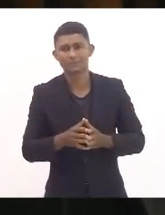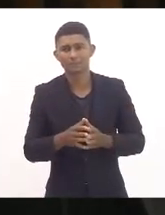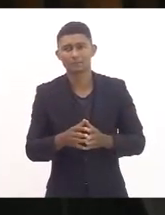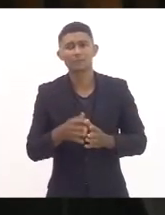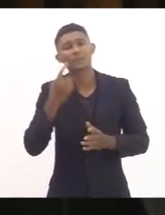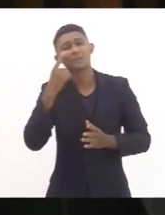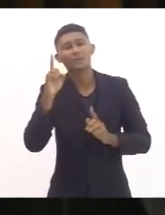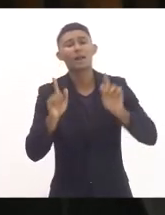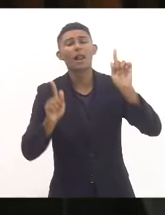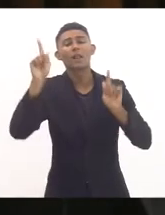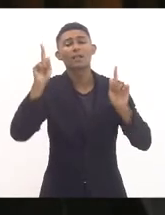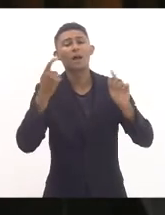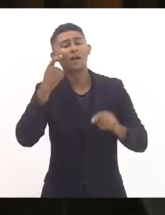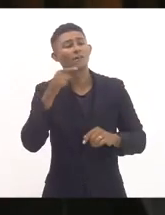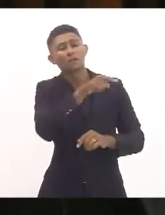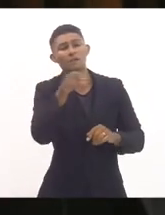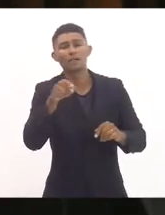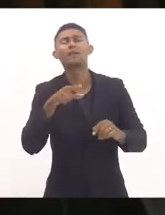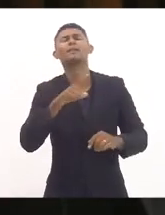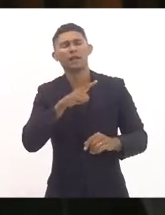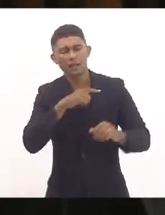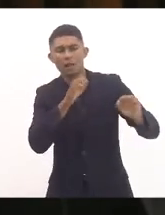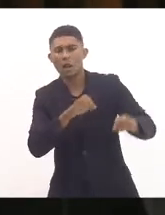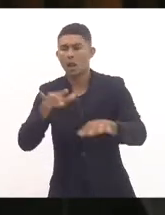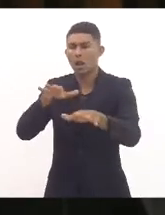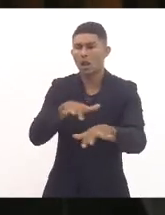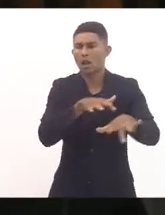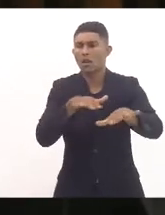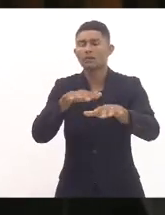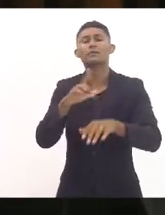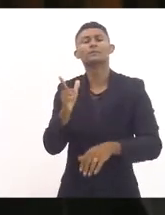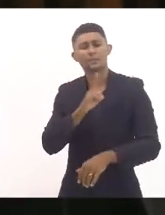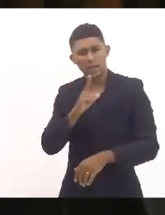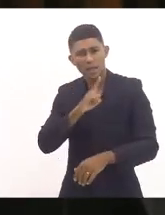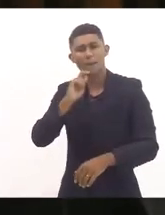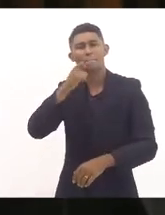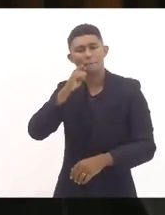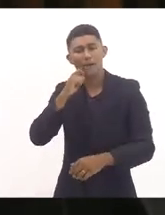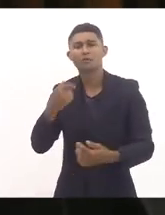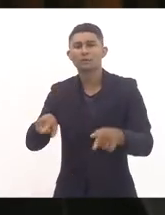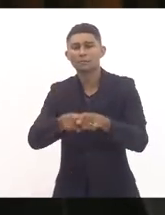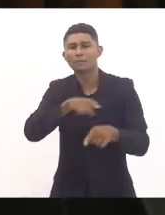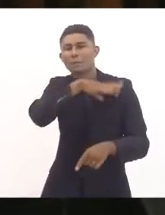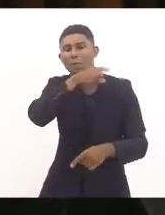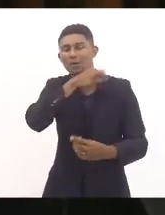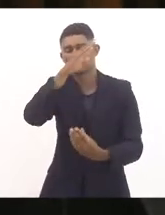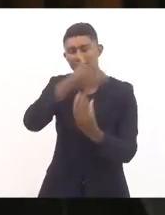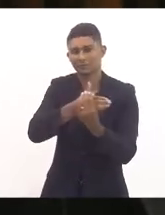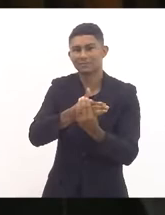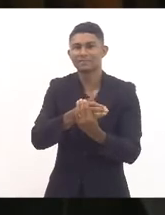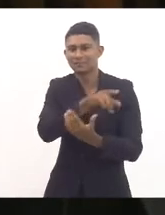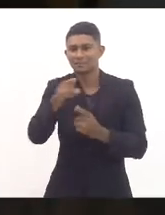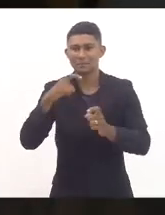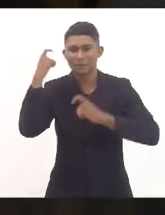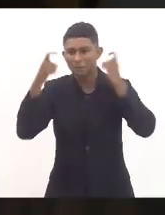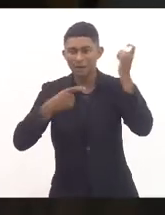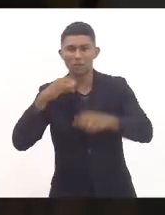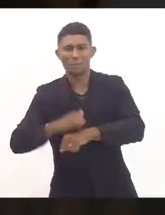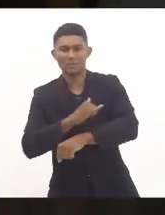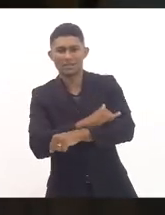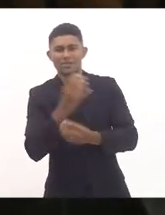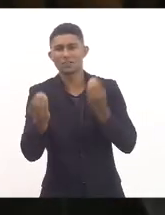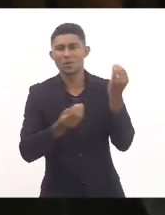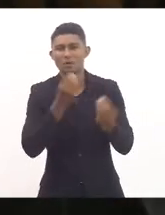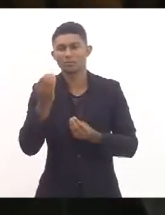chegar na eleição nos atos que Vossas Excelências fazem. Está cheio de pão com mortadela. Aí não se preocupa com a obesidade. Deputado Rodrigo. Muito obrigado,